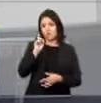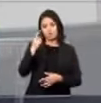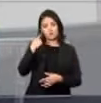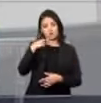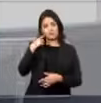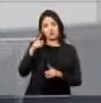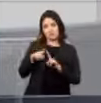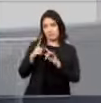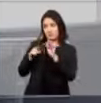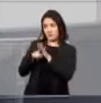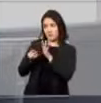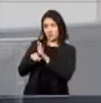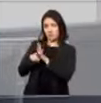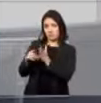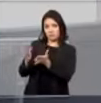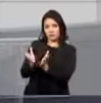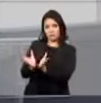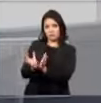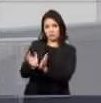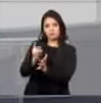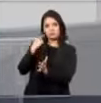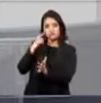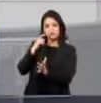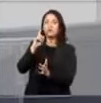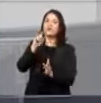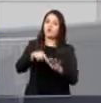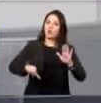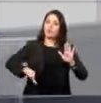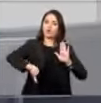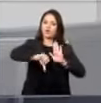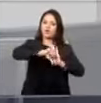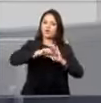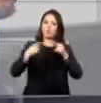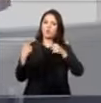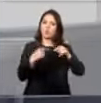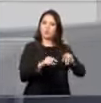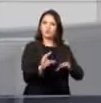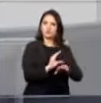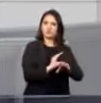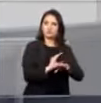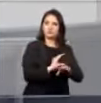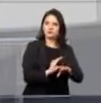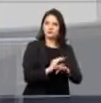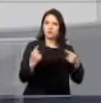consultei alguns advogados. É um crime contra a Constituição, contra